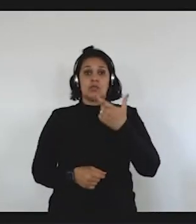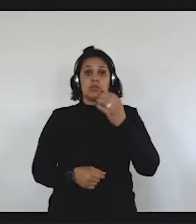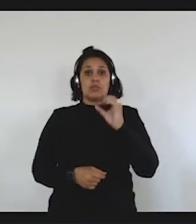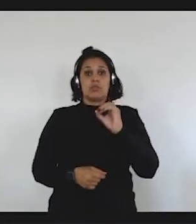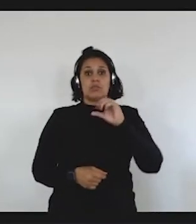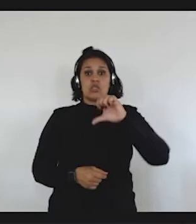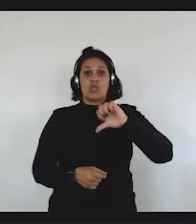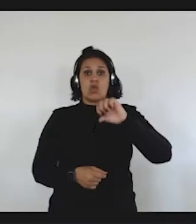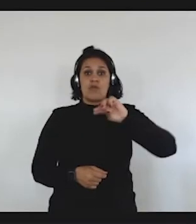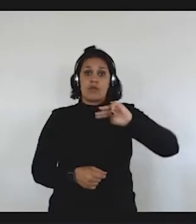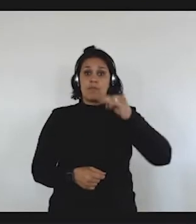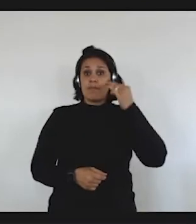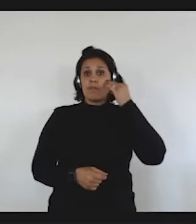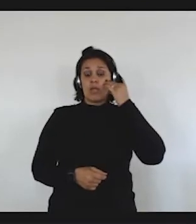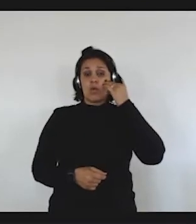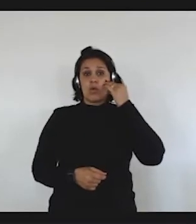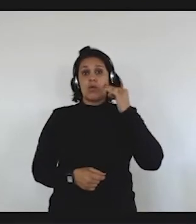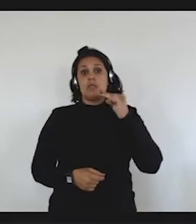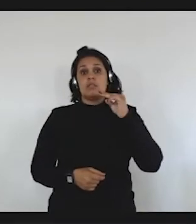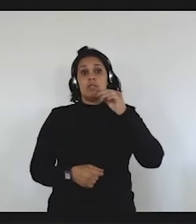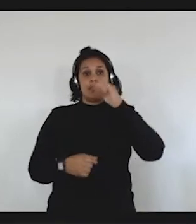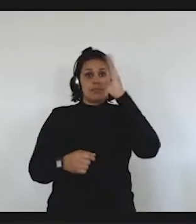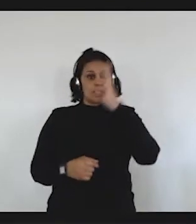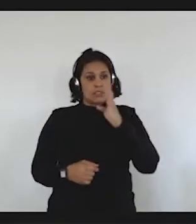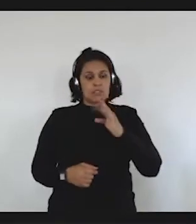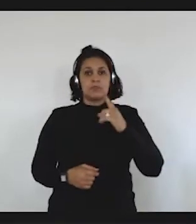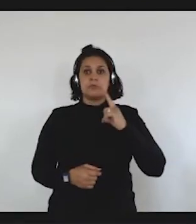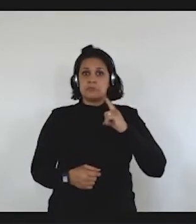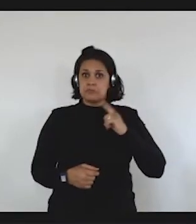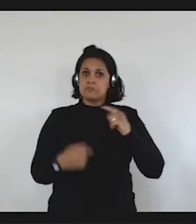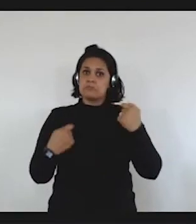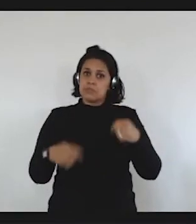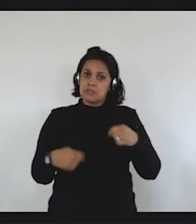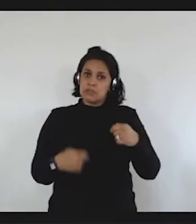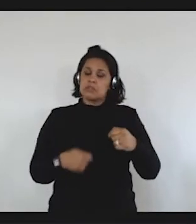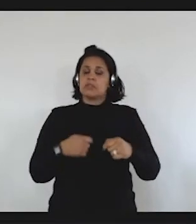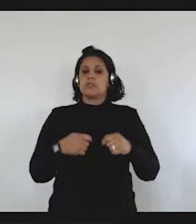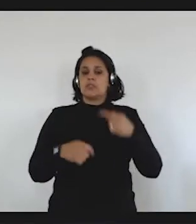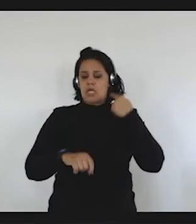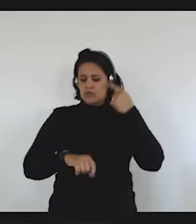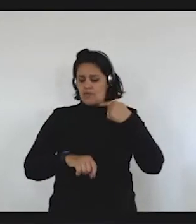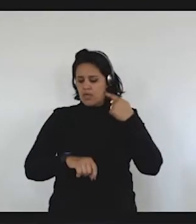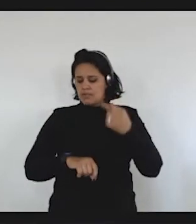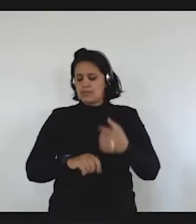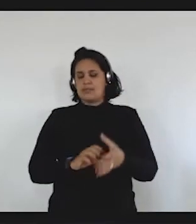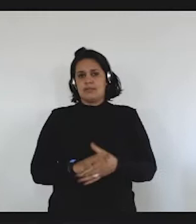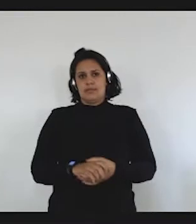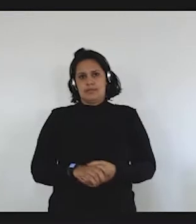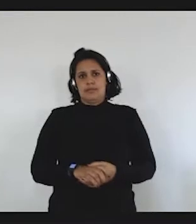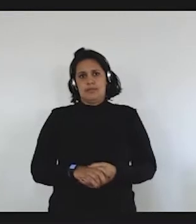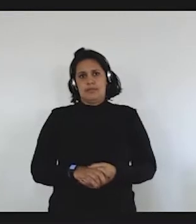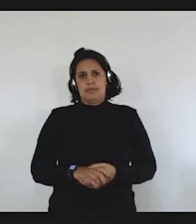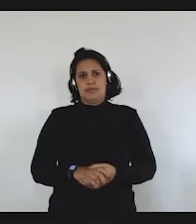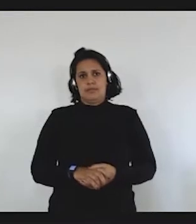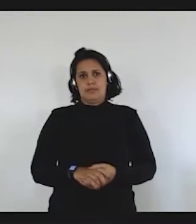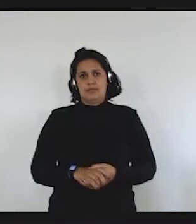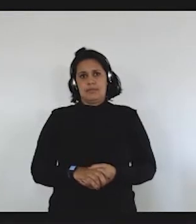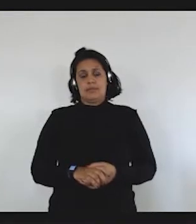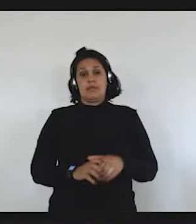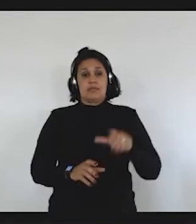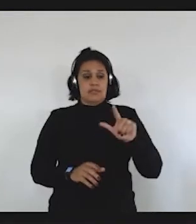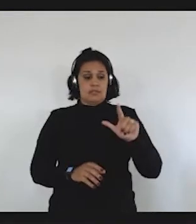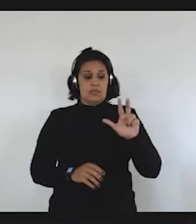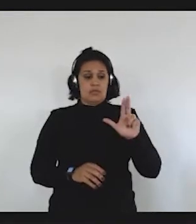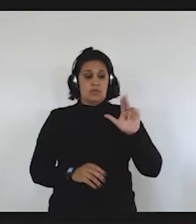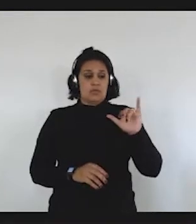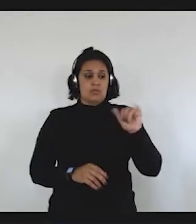brasileiros compete à advocacia, dentre outros entes. A advocacia, como disse a doutora